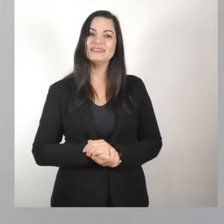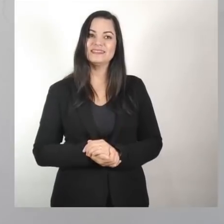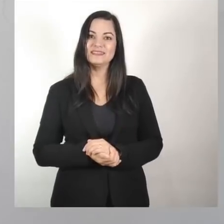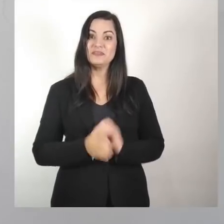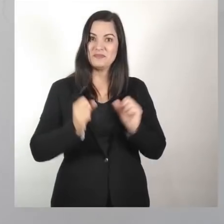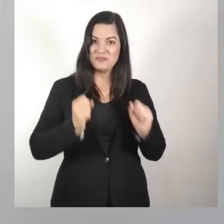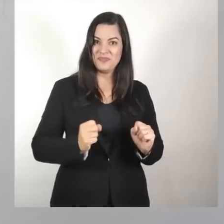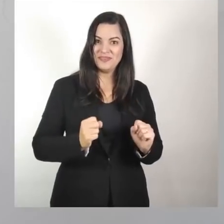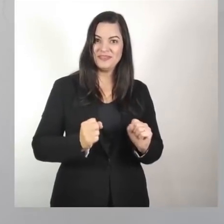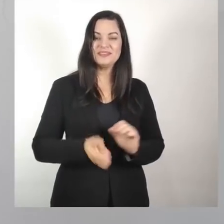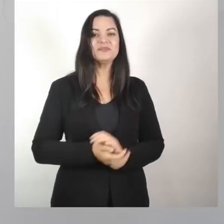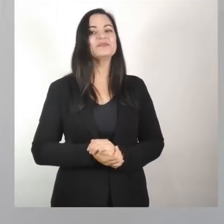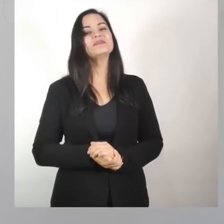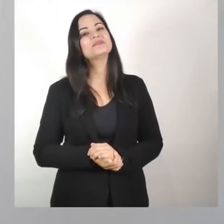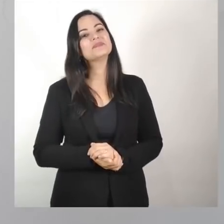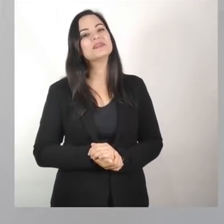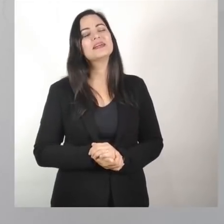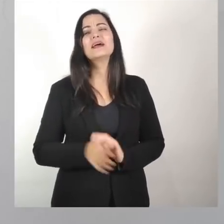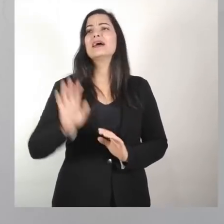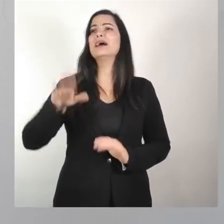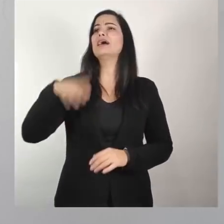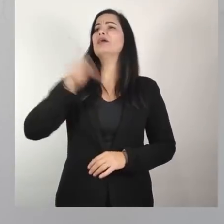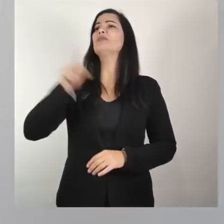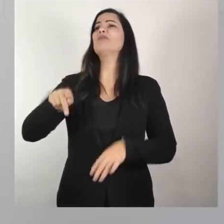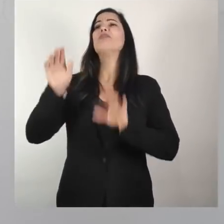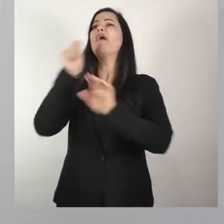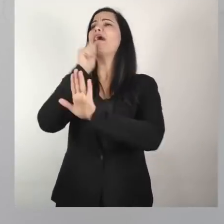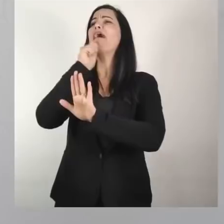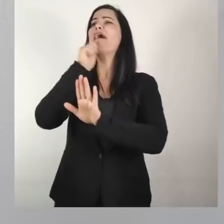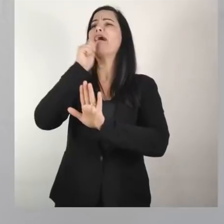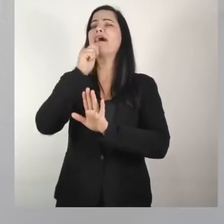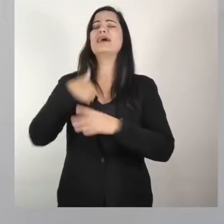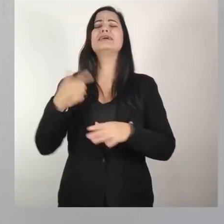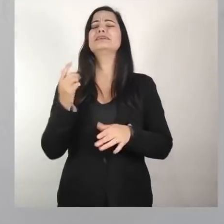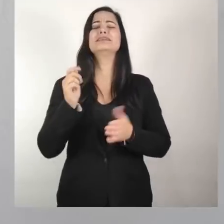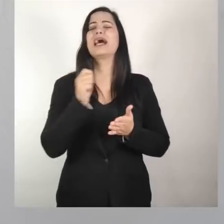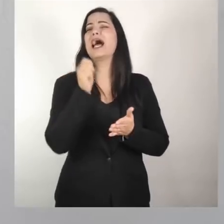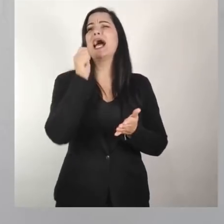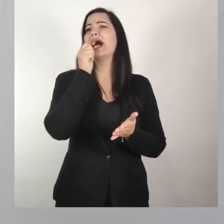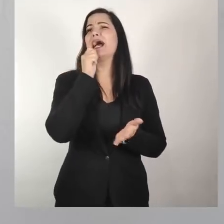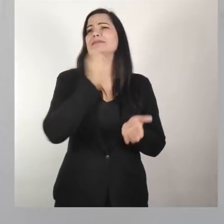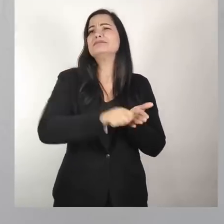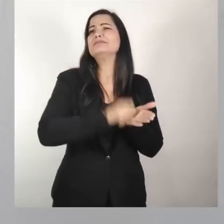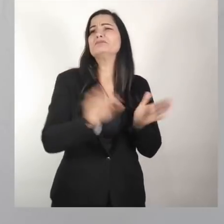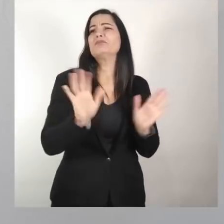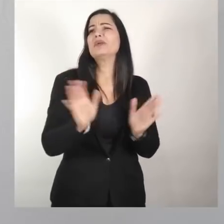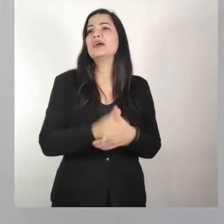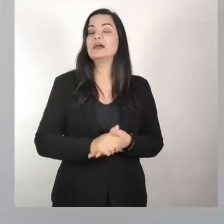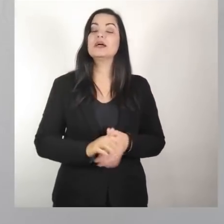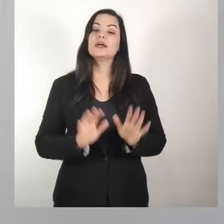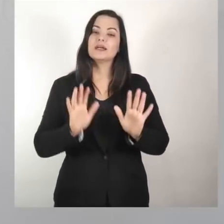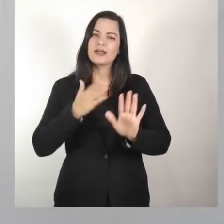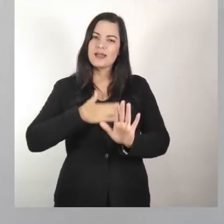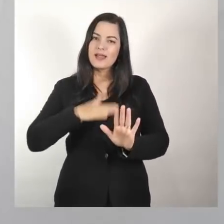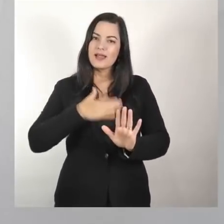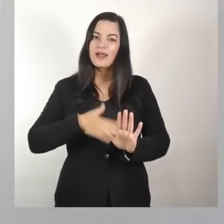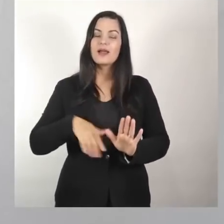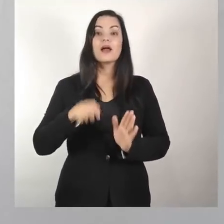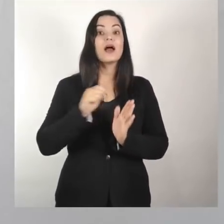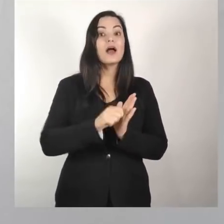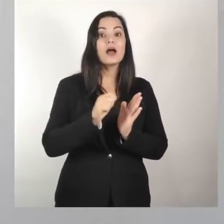para vocês. Podemos? Pro, não, ainda não. Pro, não consegui terminar.